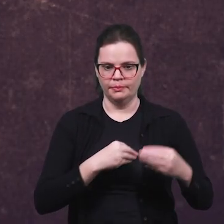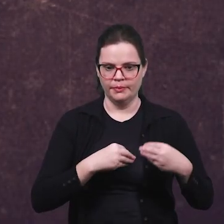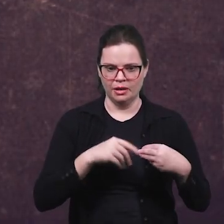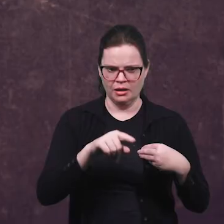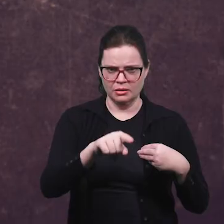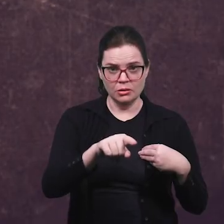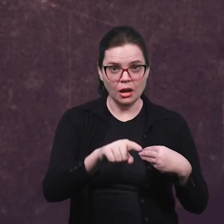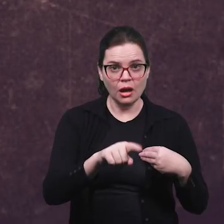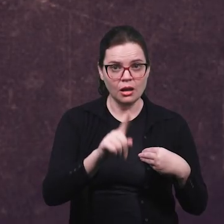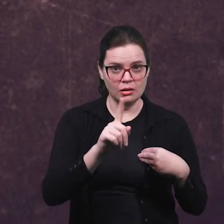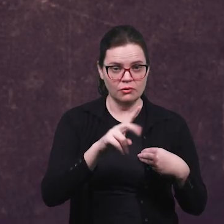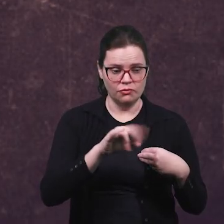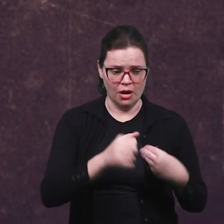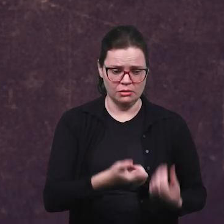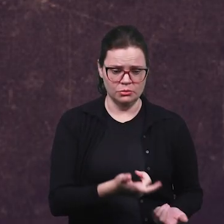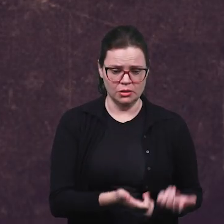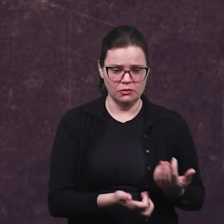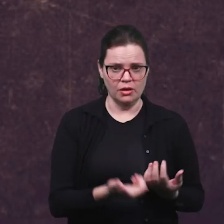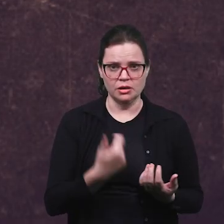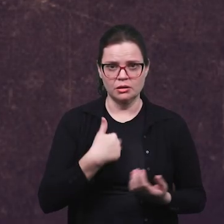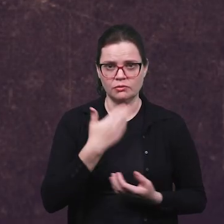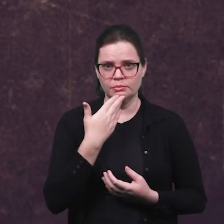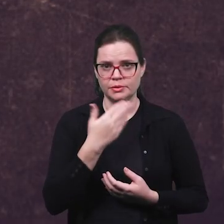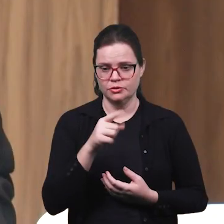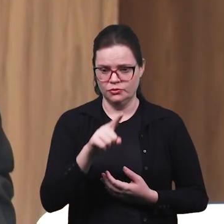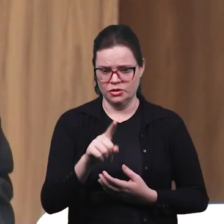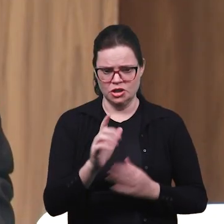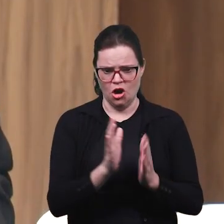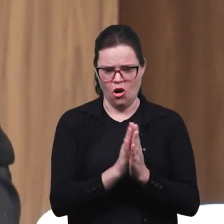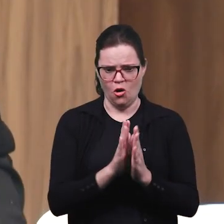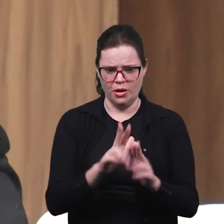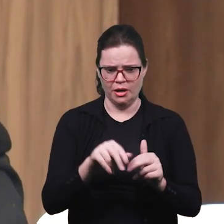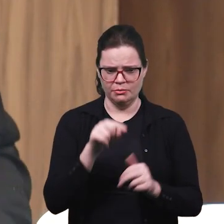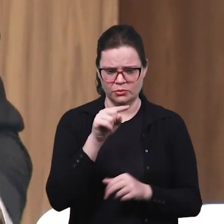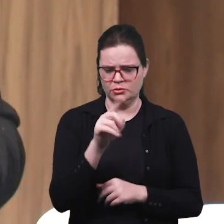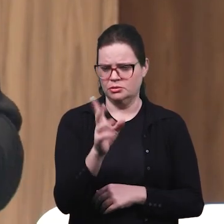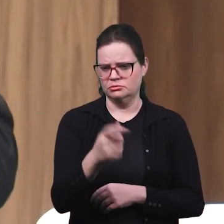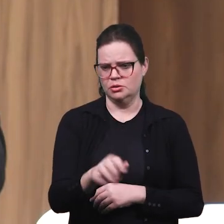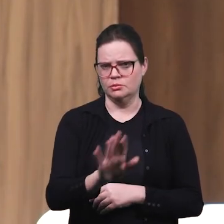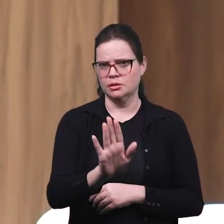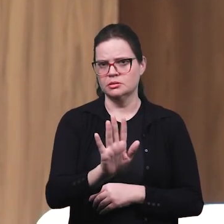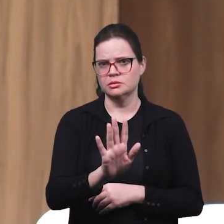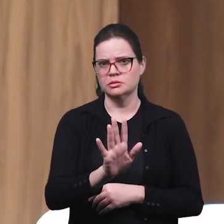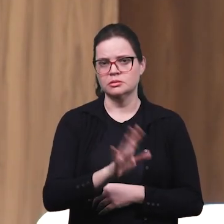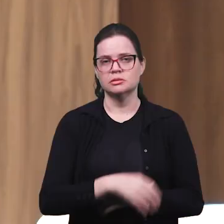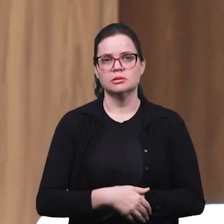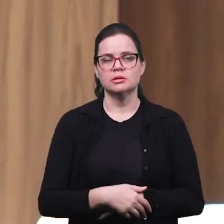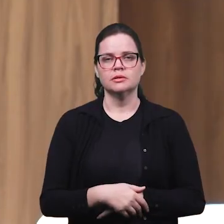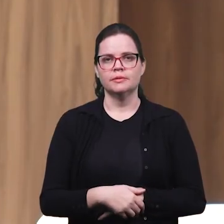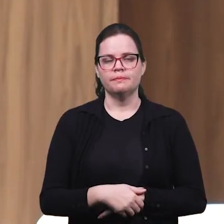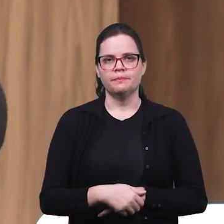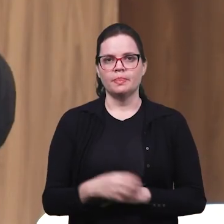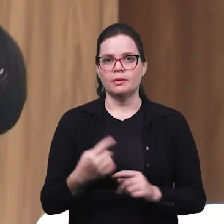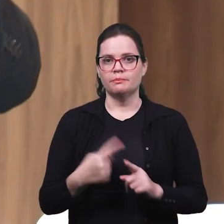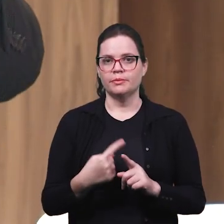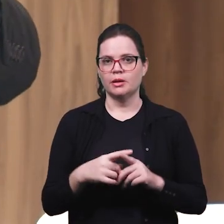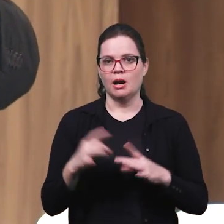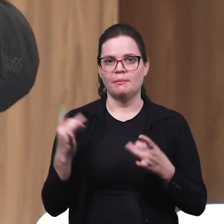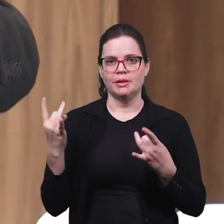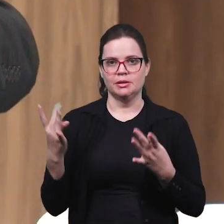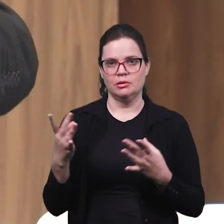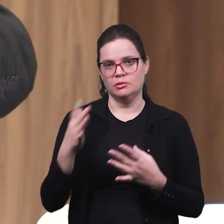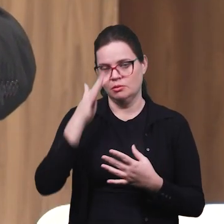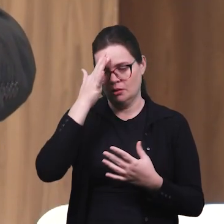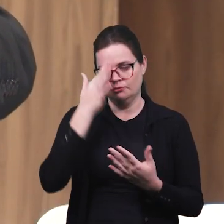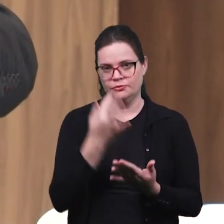que ore. É exatamente a apostasia, né? É o pecado para a morte. Abandono da fé. E tem muitos aí nessa hora aí. Agora, aqui